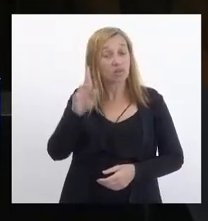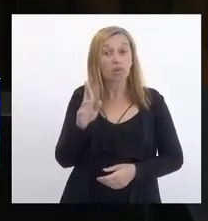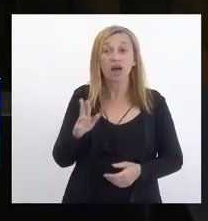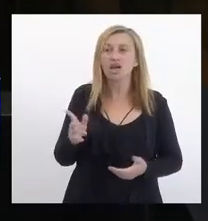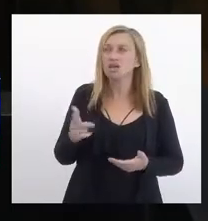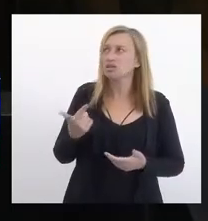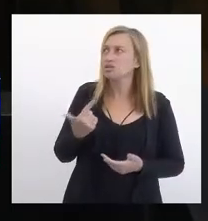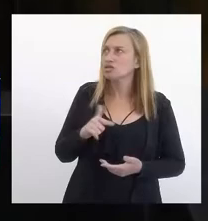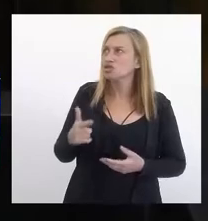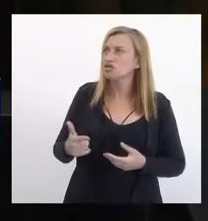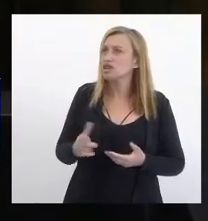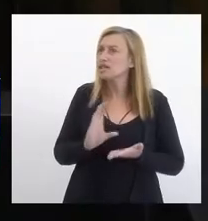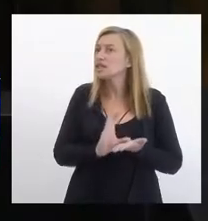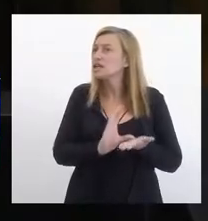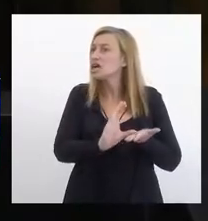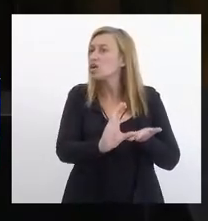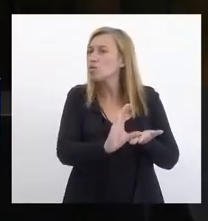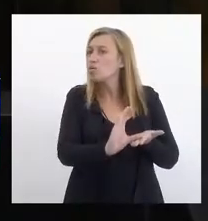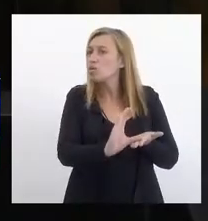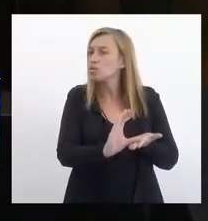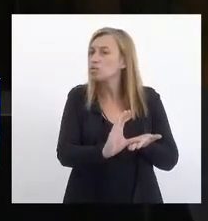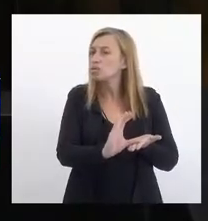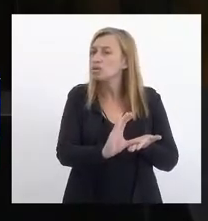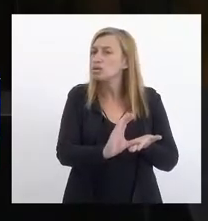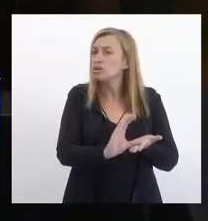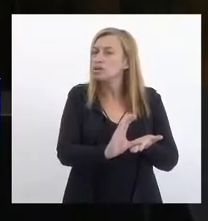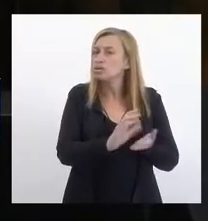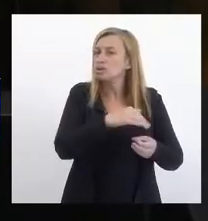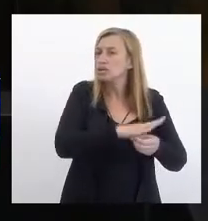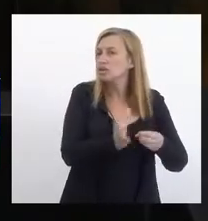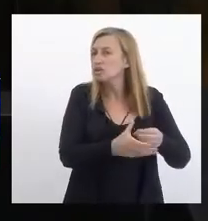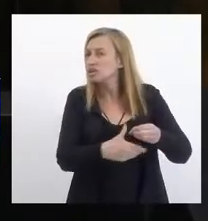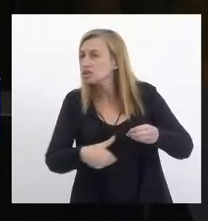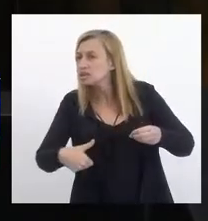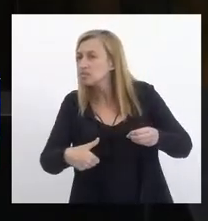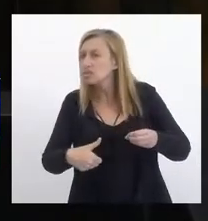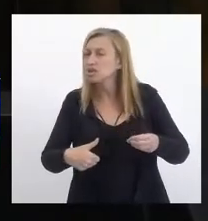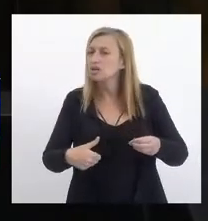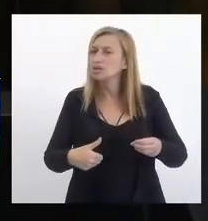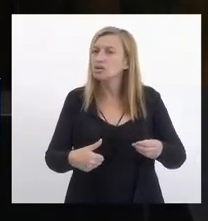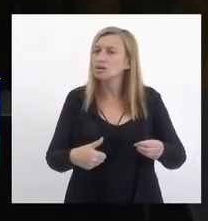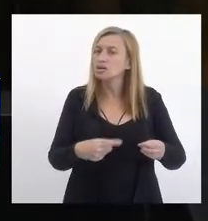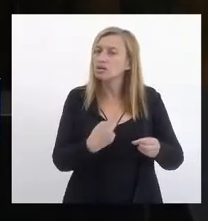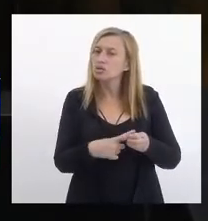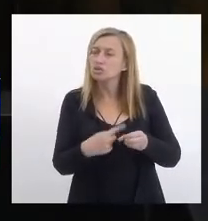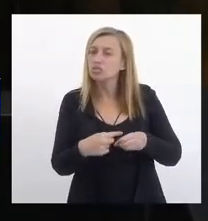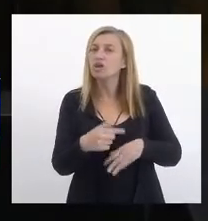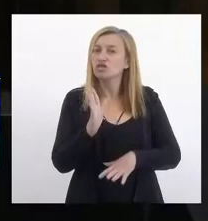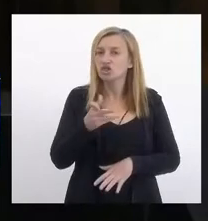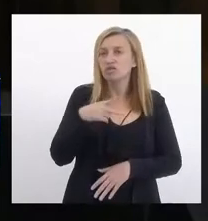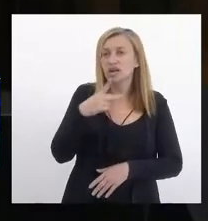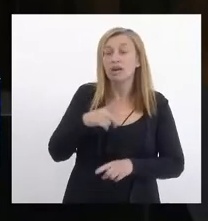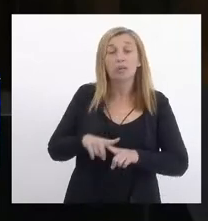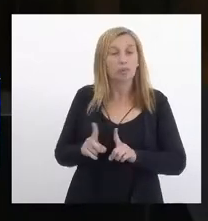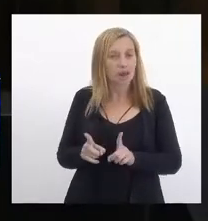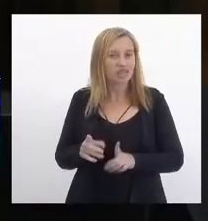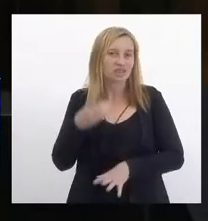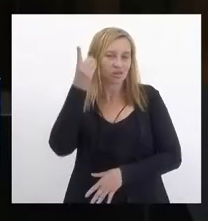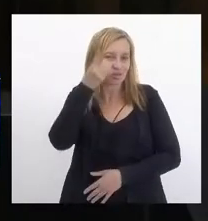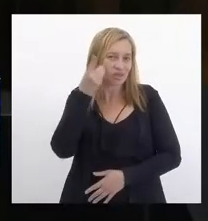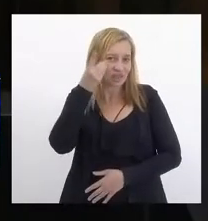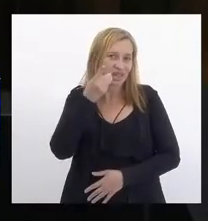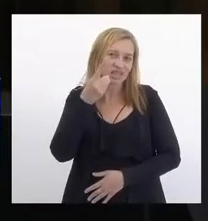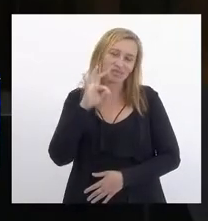não tivéssemos recursos para estar levando o saneamento básico para esses bairros que eu citei. Mas, deputada